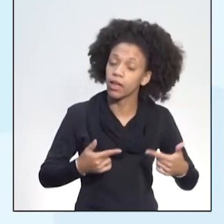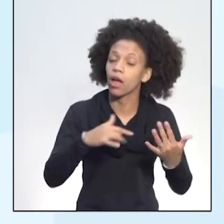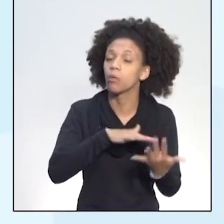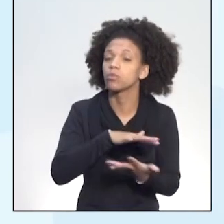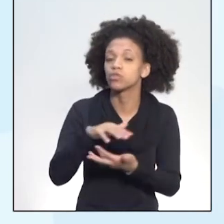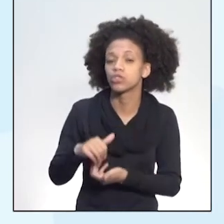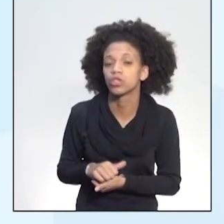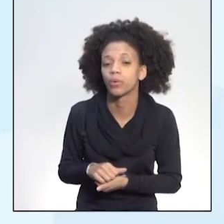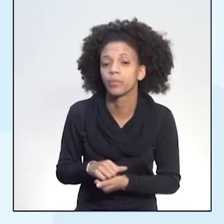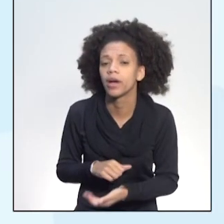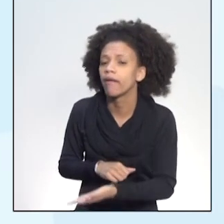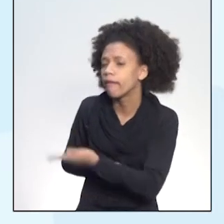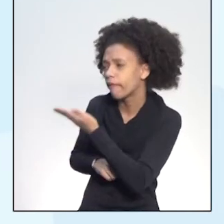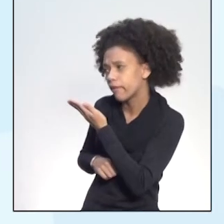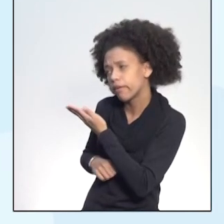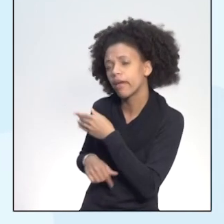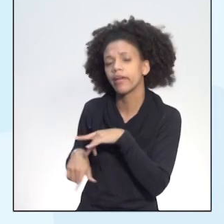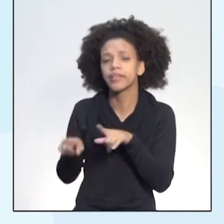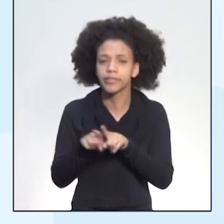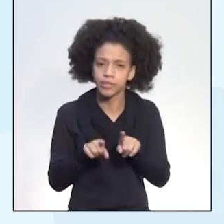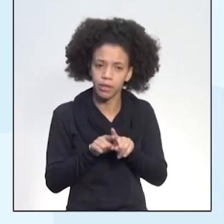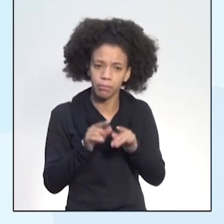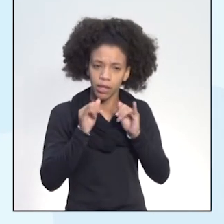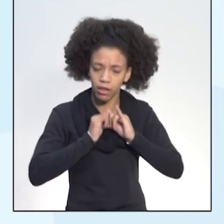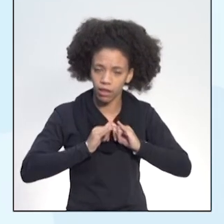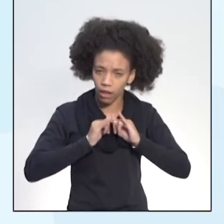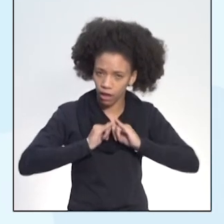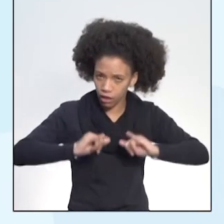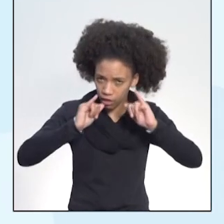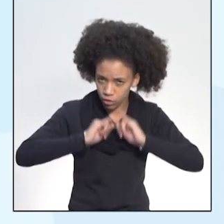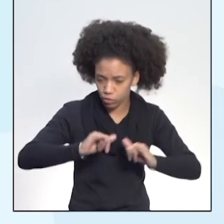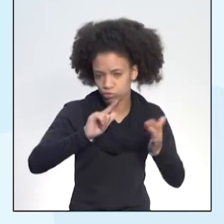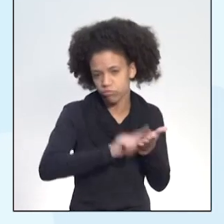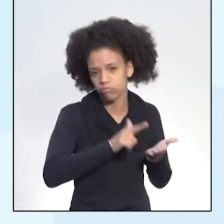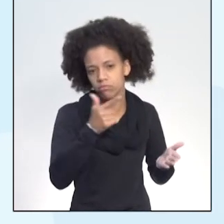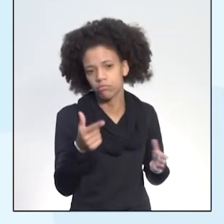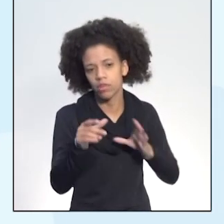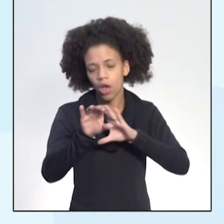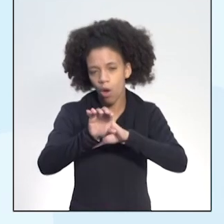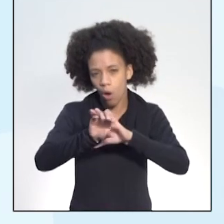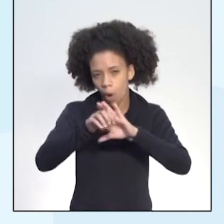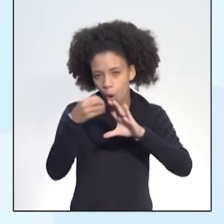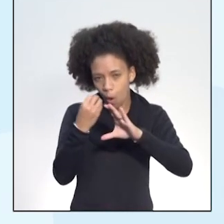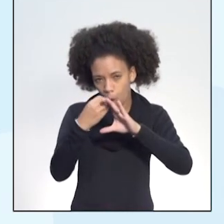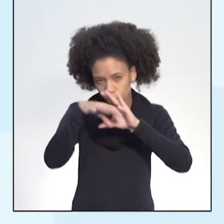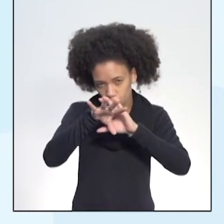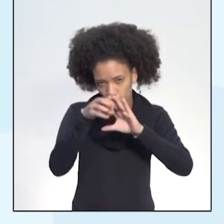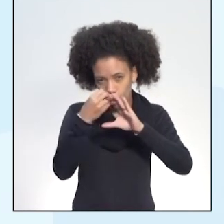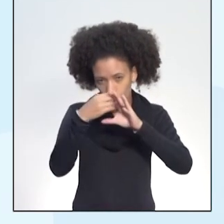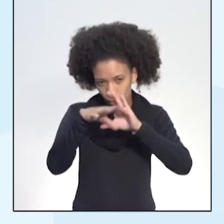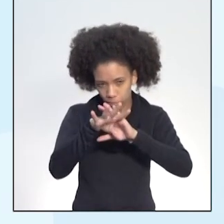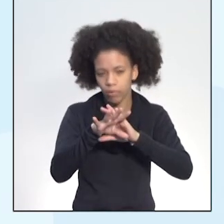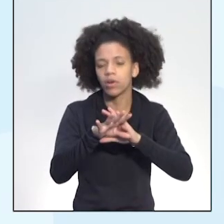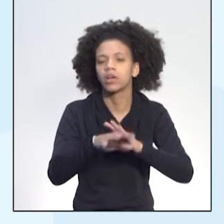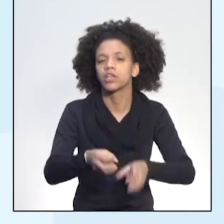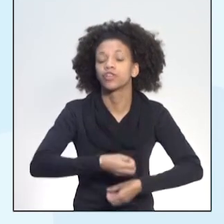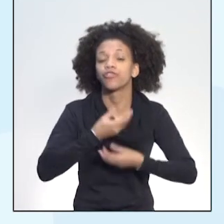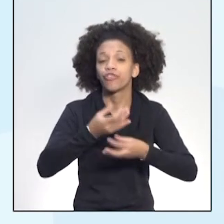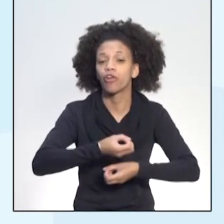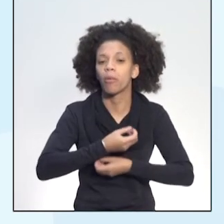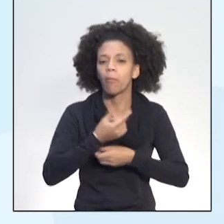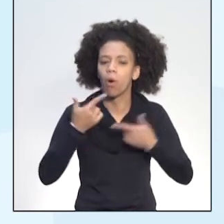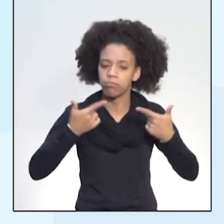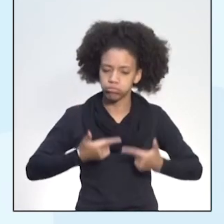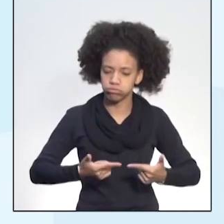Mundial. E aí também a notícia aí do jornal O Globo, da declaração de guerra que foi assinada aí